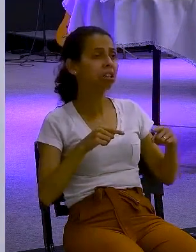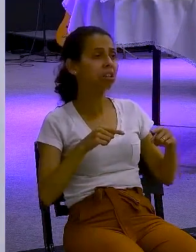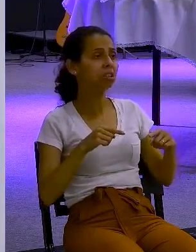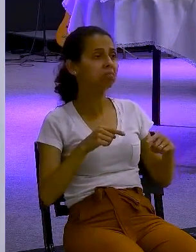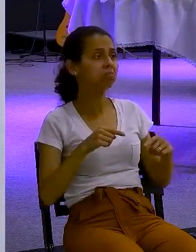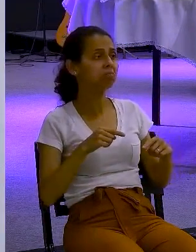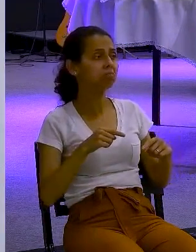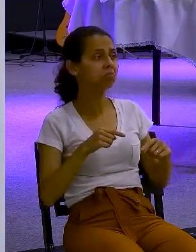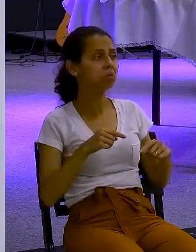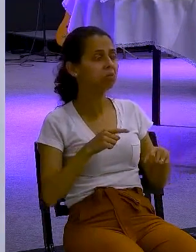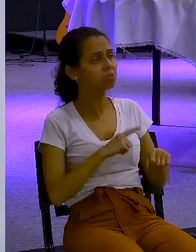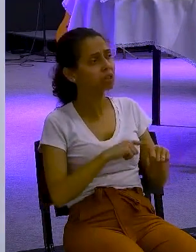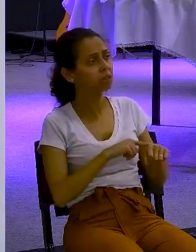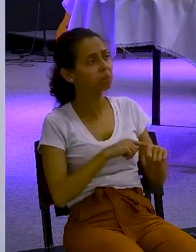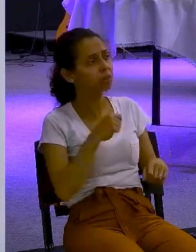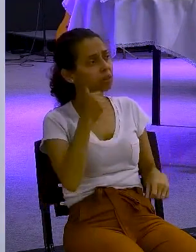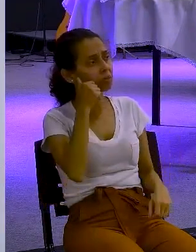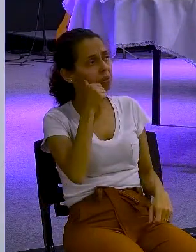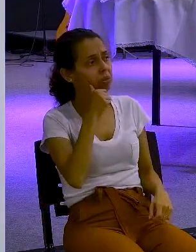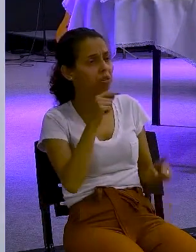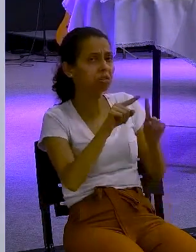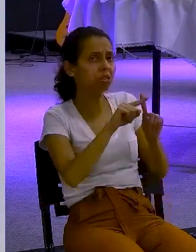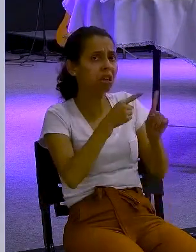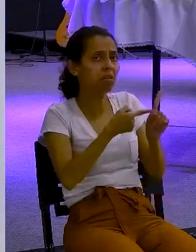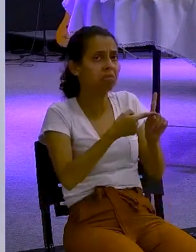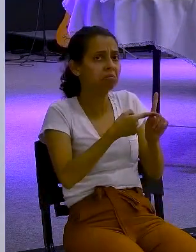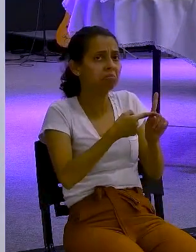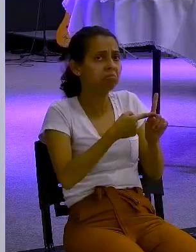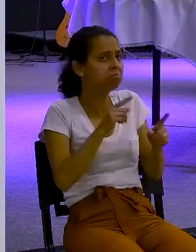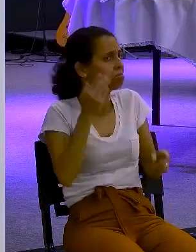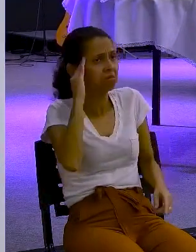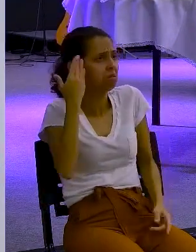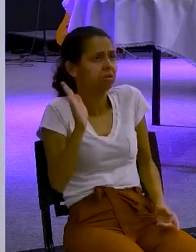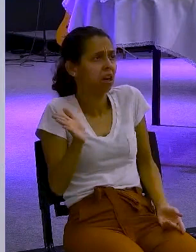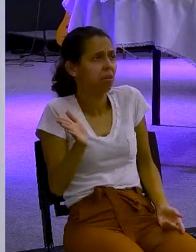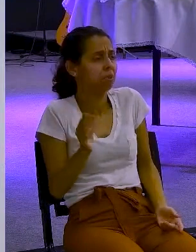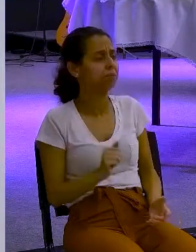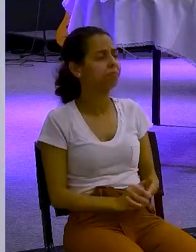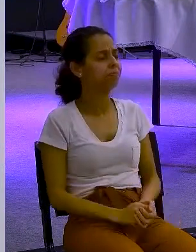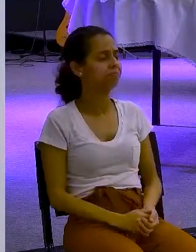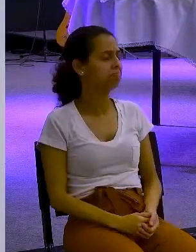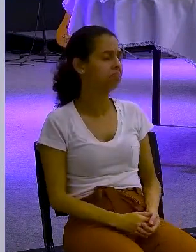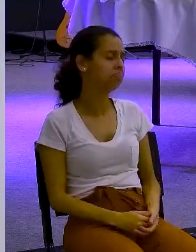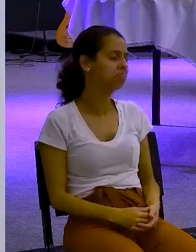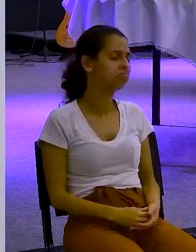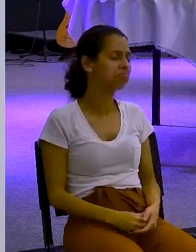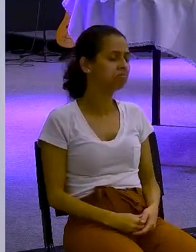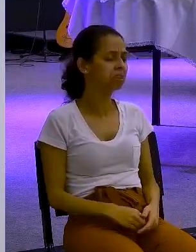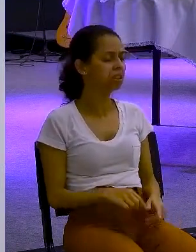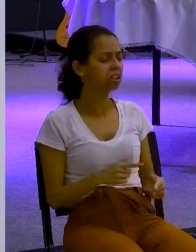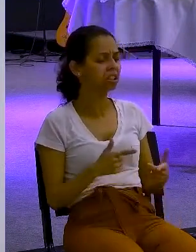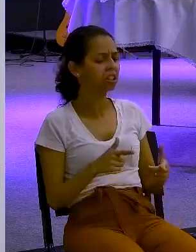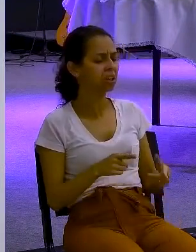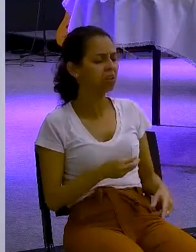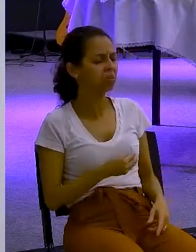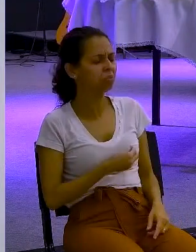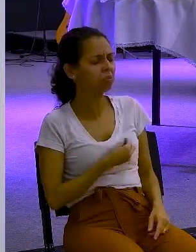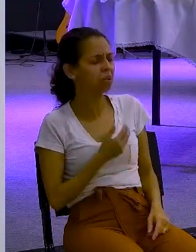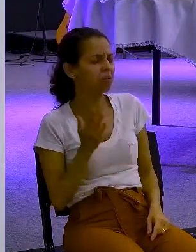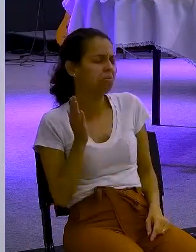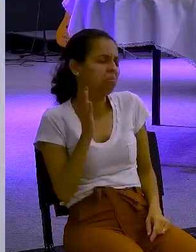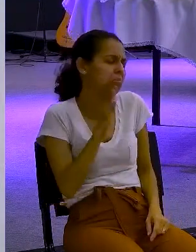estão. E ainda nem conseguiram experimentar os primeiros enjoos, os